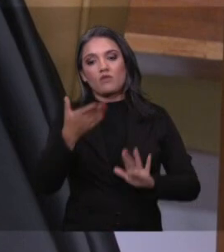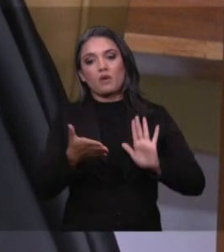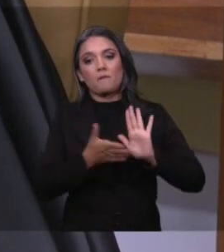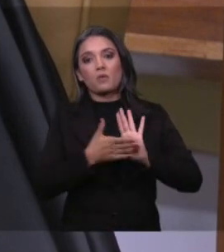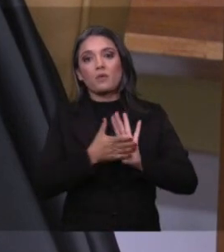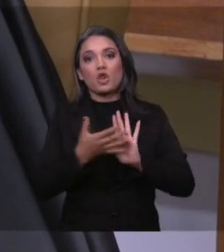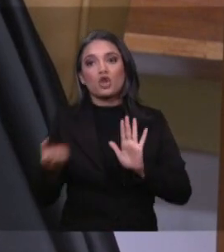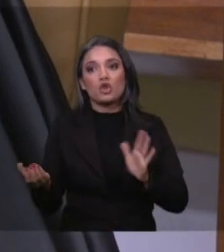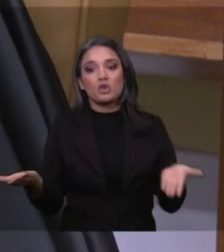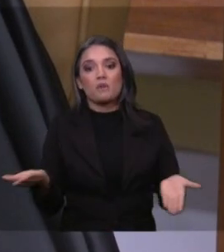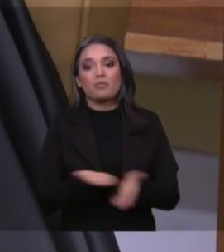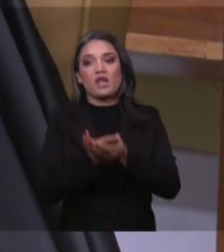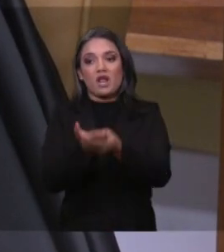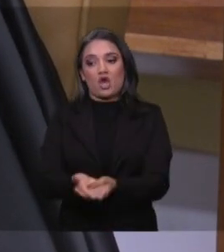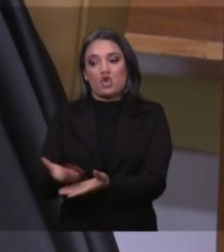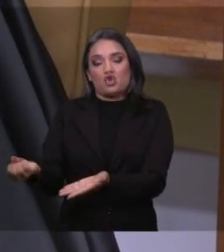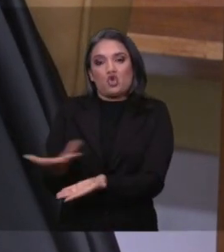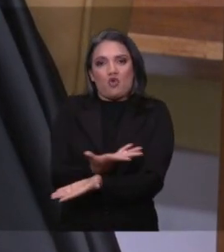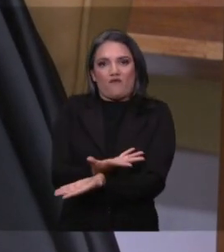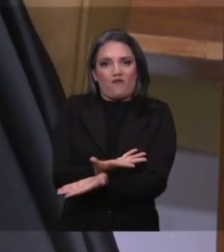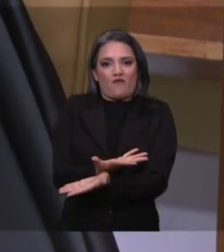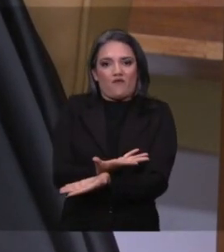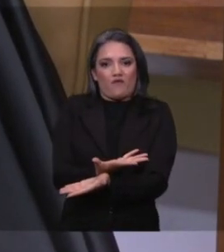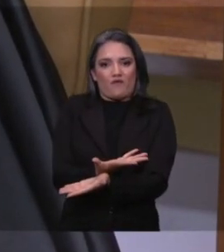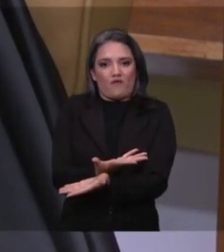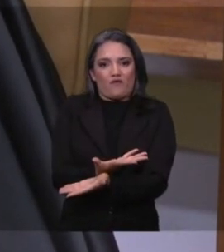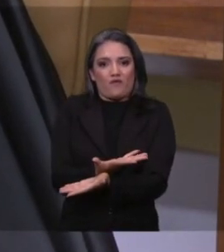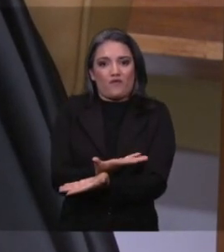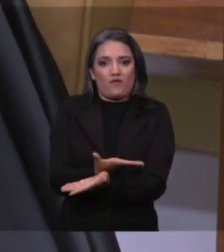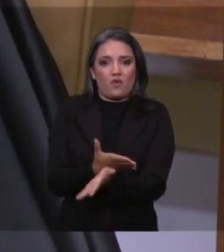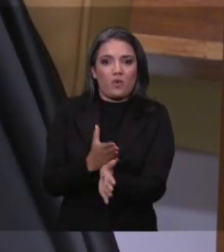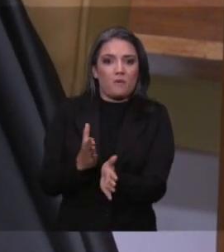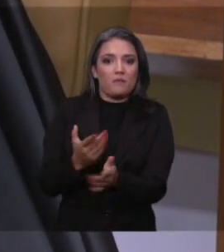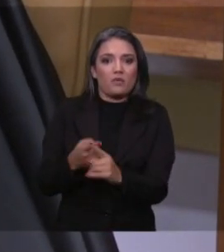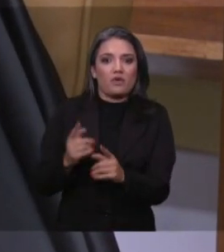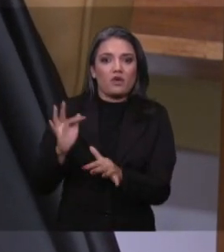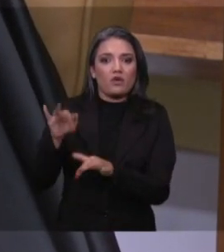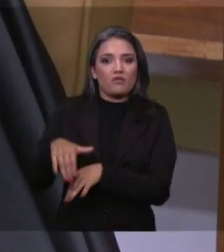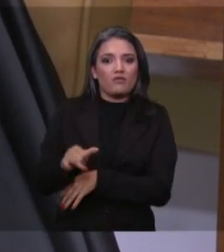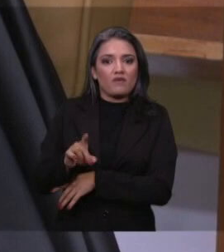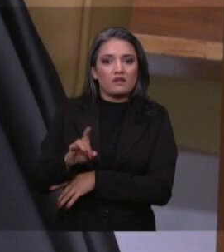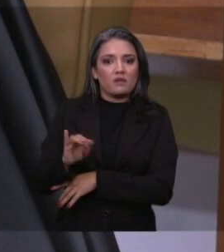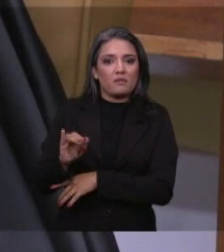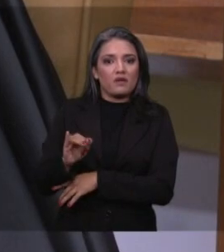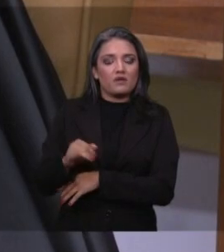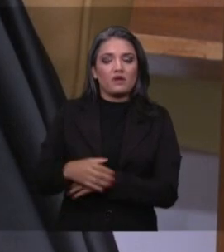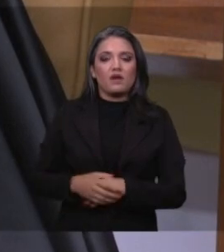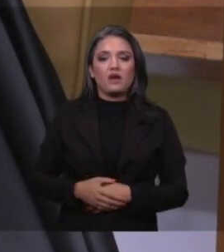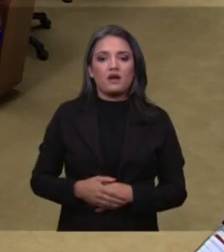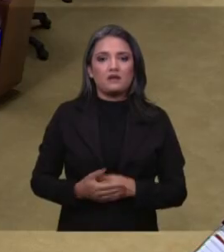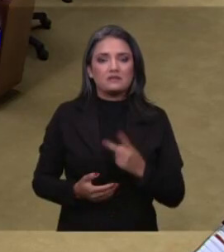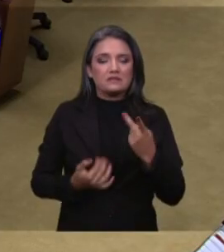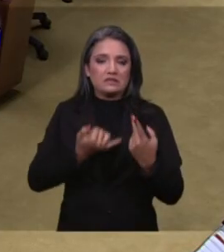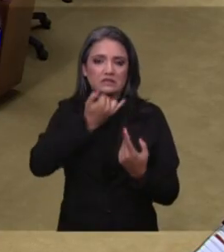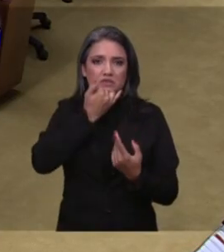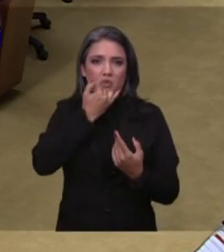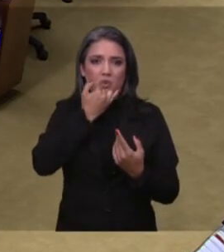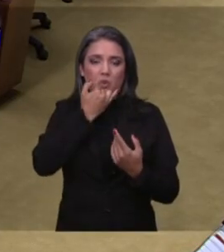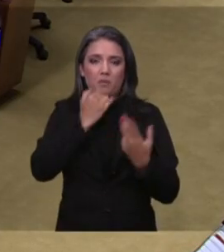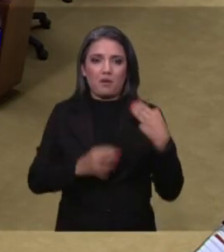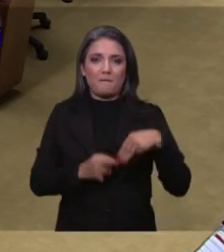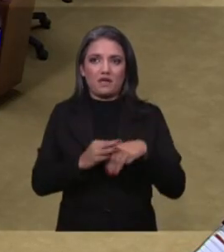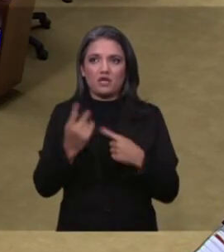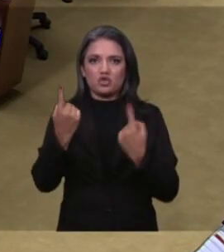ações rescisórias após o prazo do trânsito em julgado da DPF. Judiciário chancelou é recebido de boa